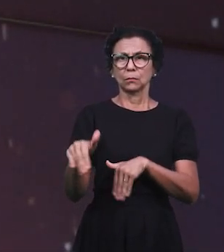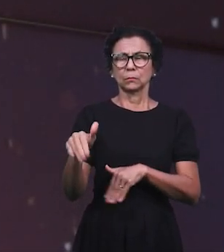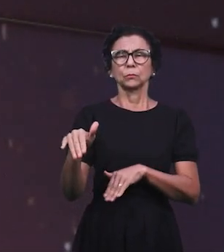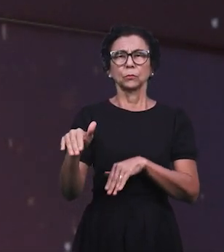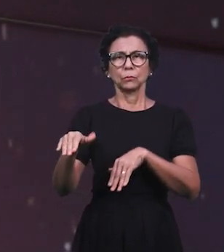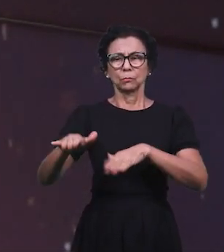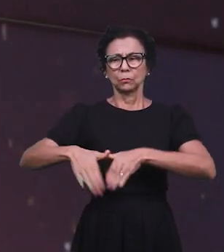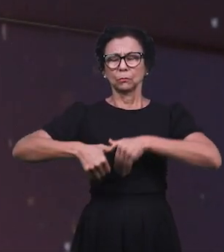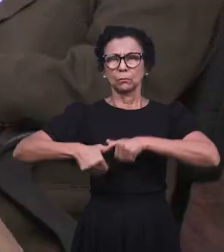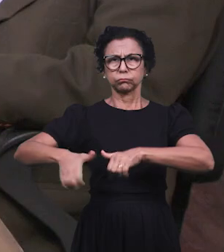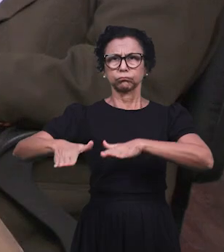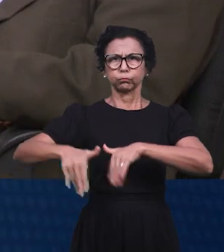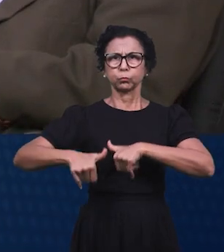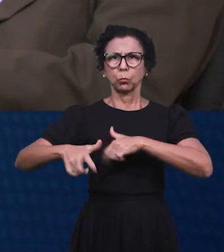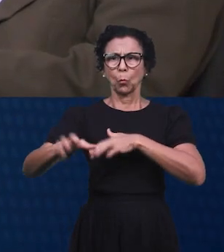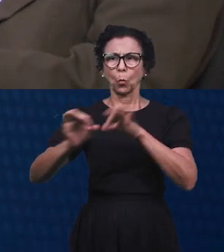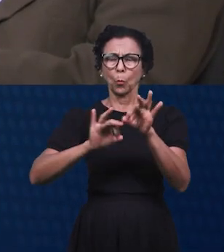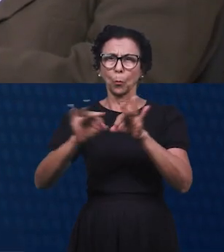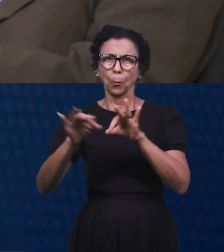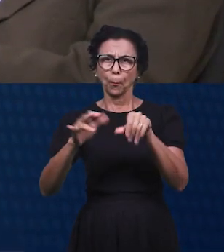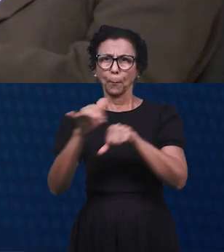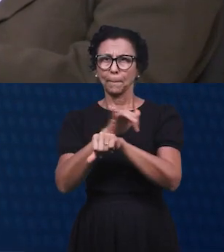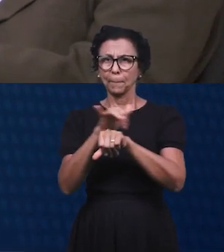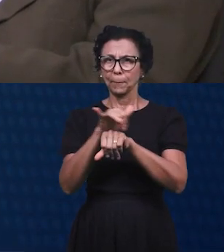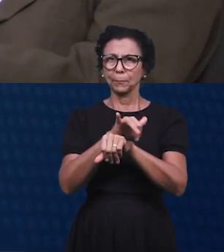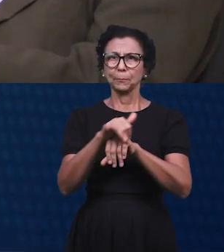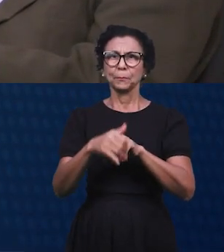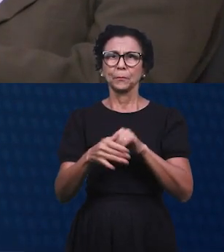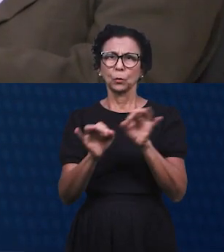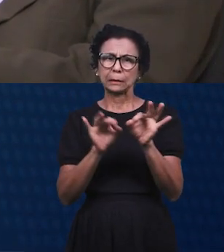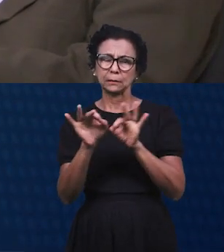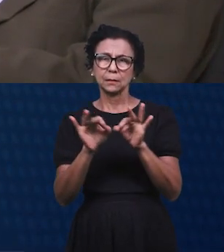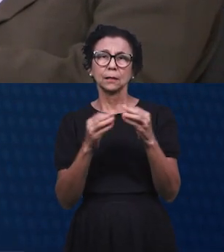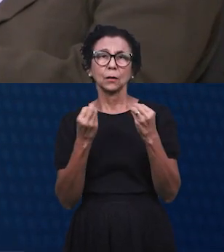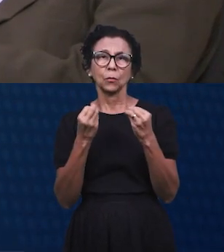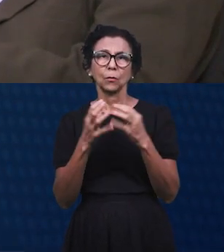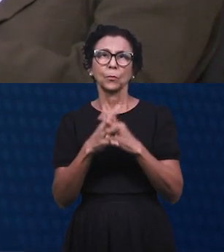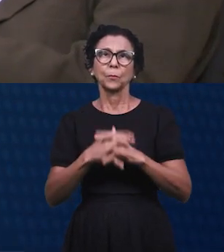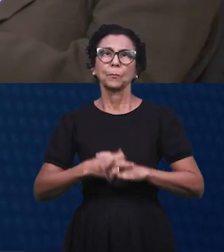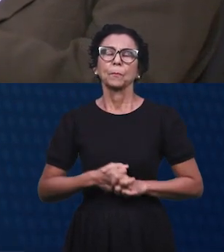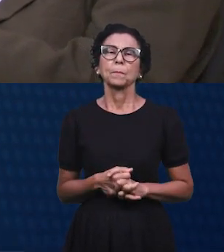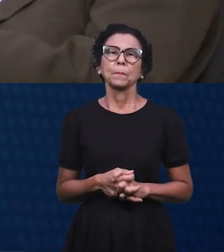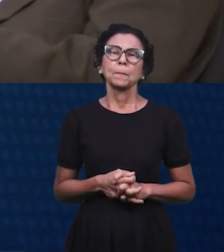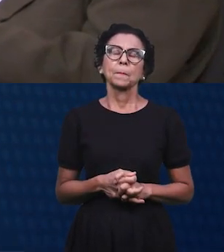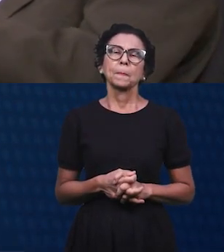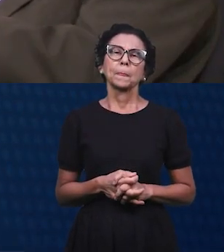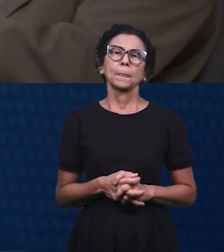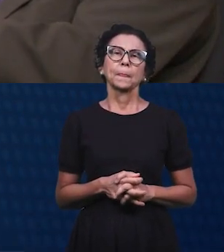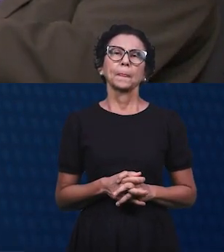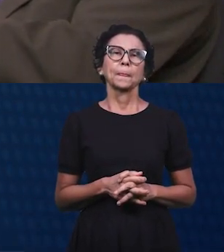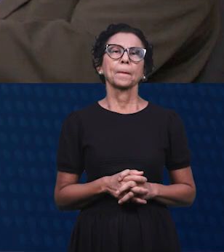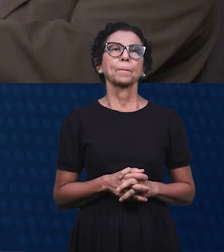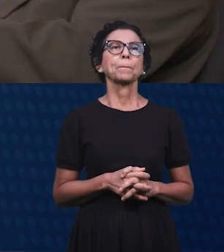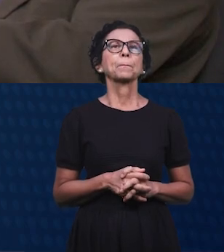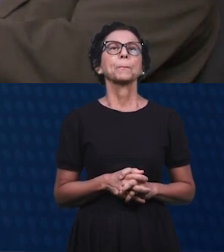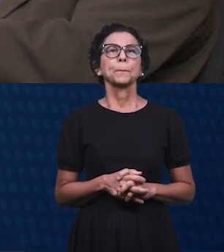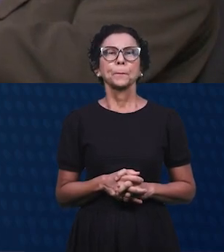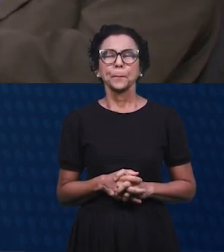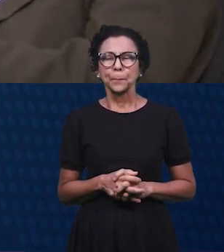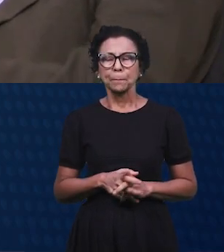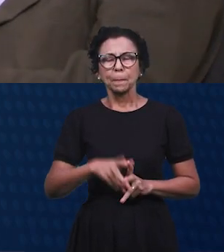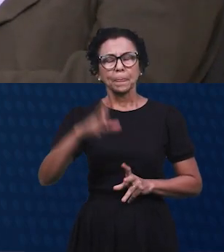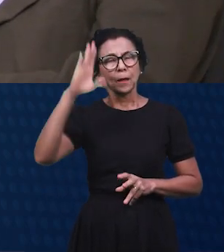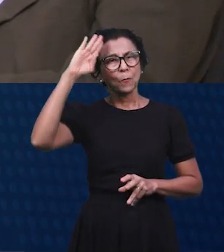Exército. A gente encontra aqui também nessa passagem. Queria passar para o Major Wellington aqui para complementar para nós. Bem, a logística ela